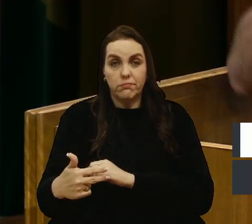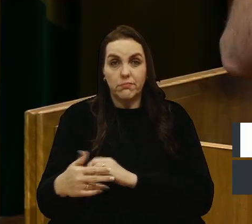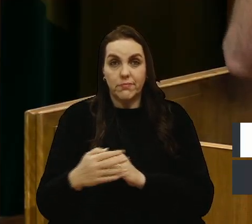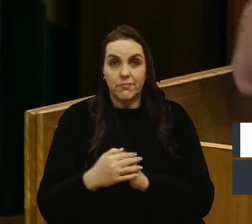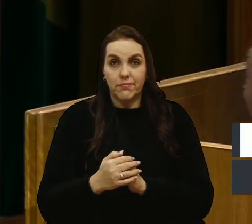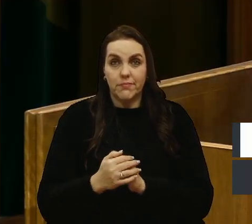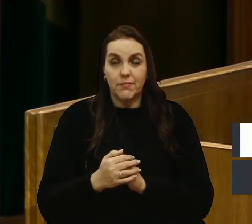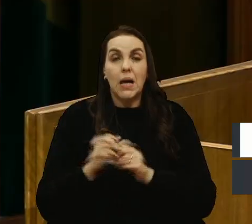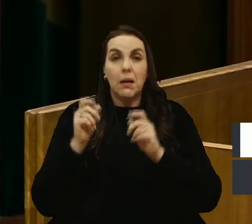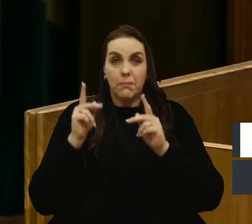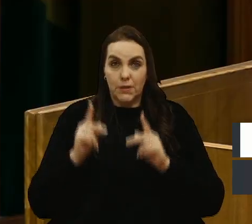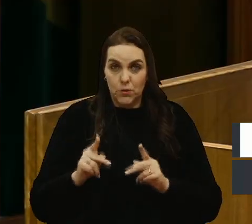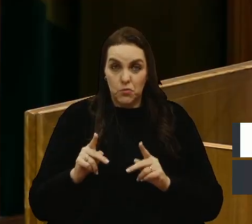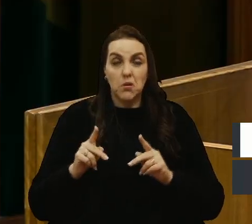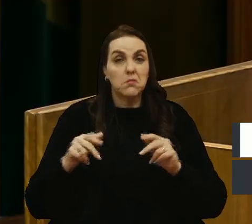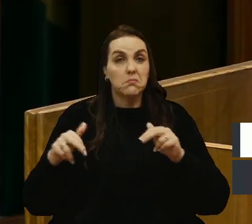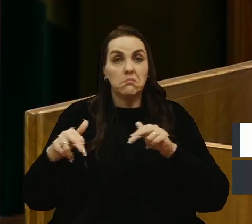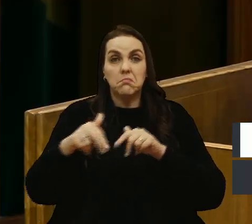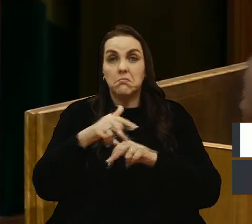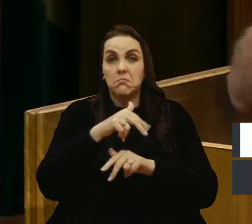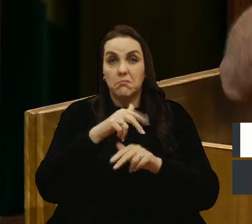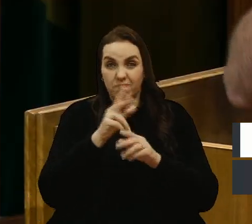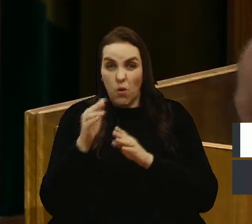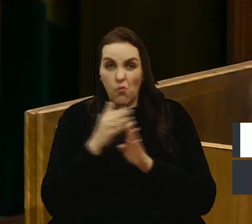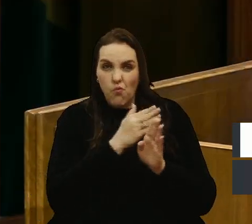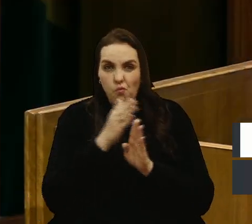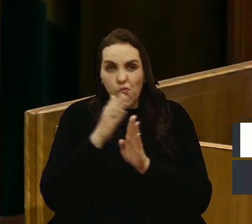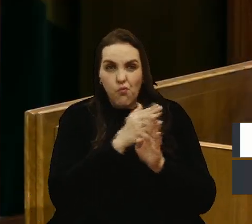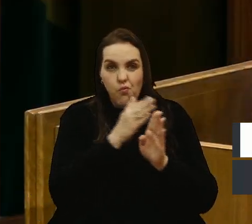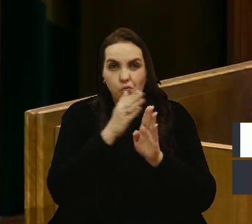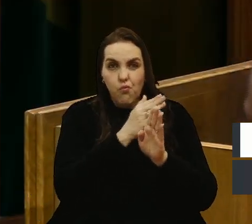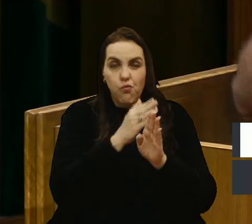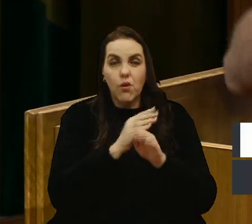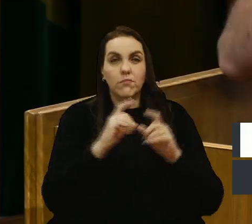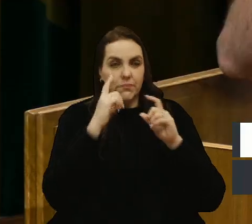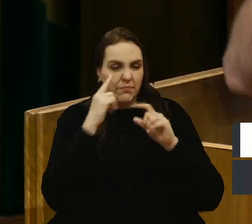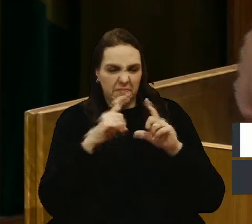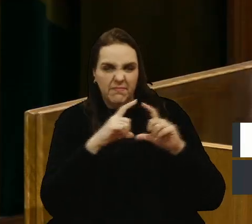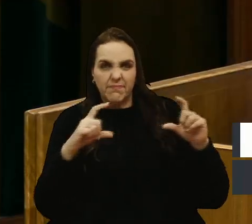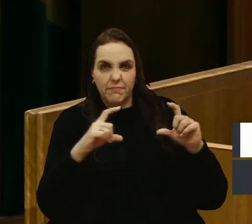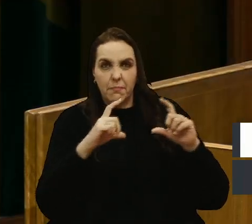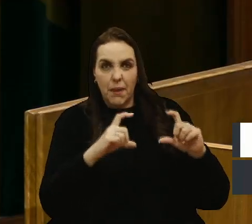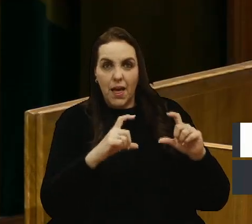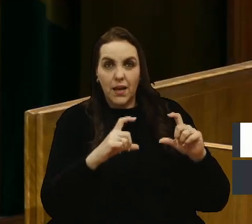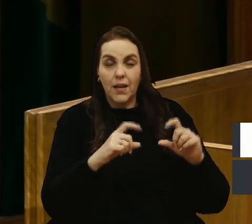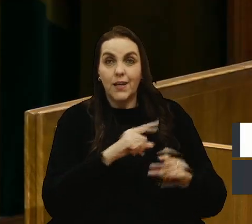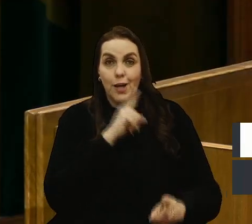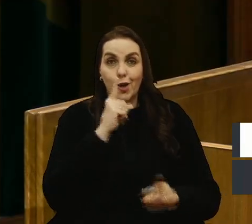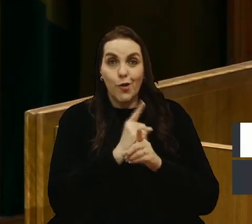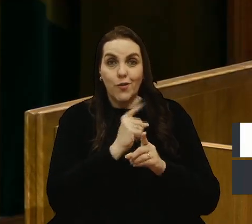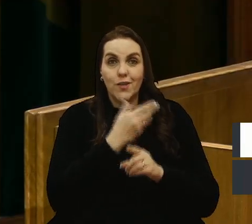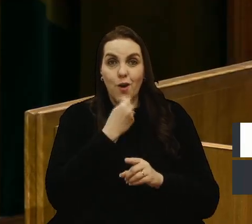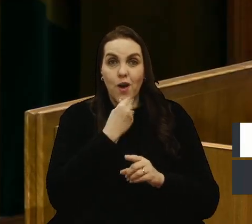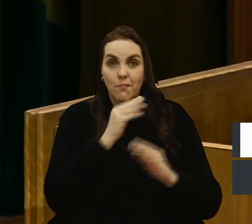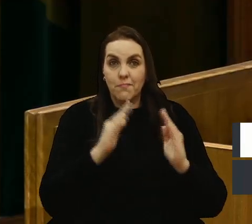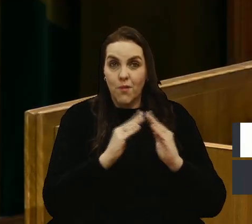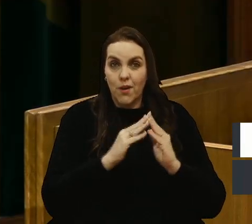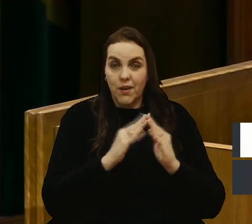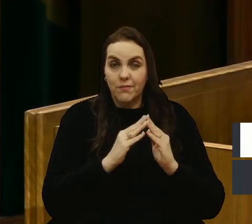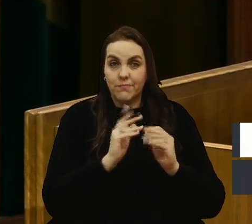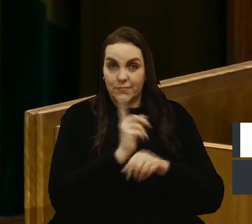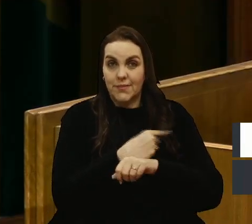Populares seguiram aquele táxi, verificaram a placa, encontraram aonde ele morava